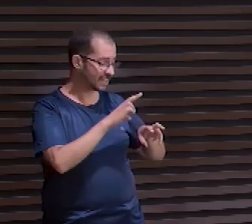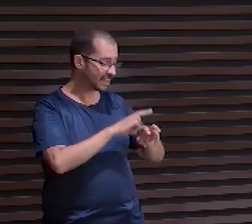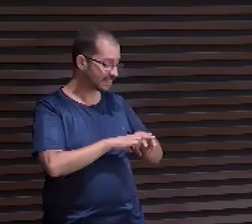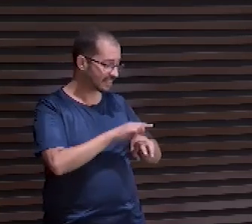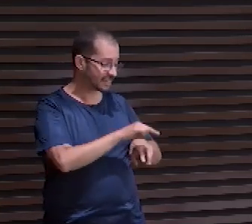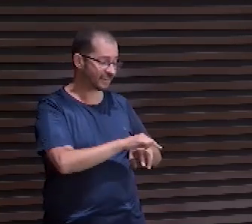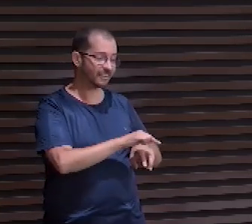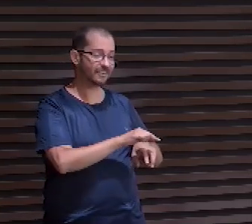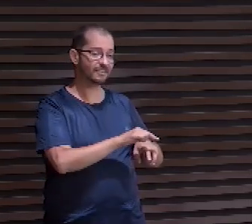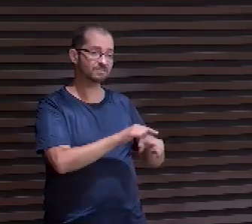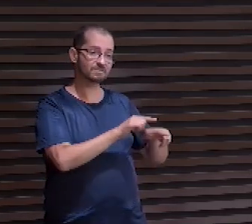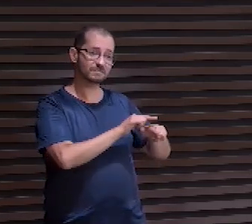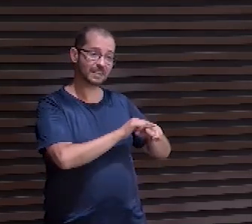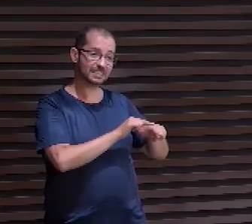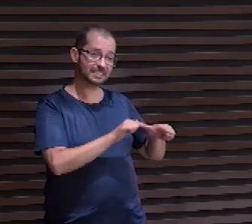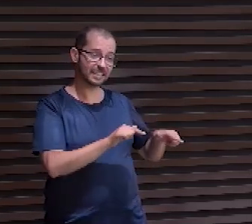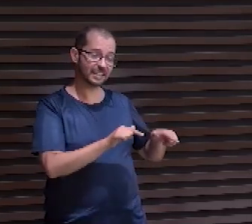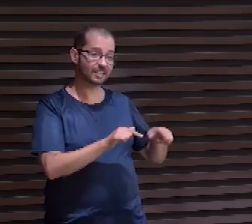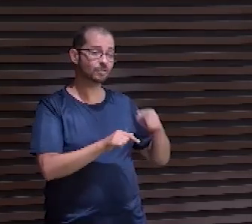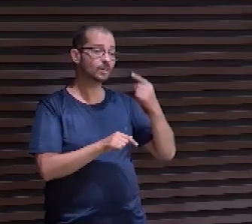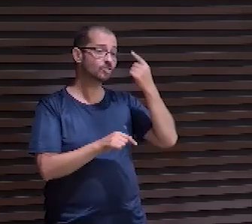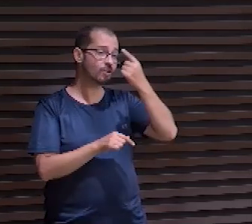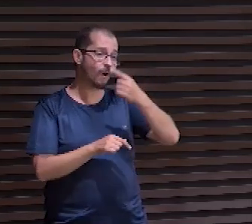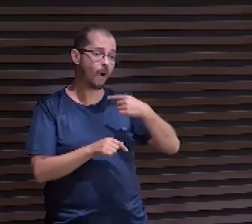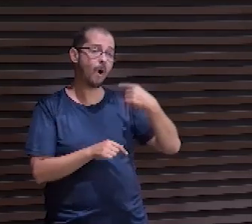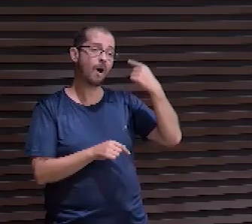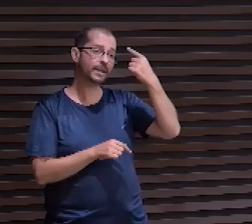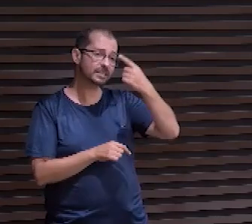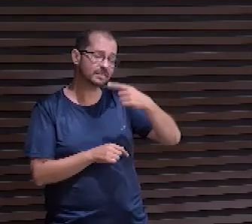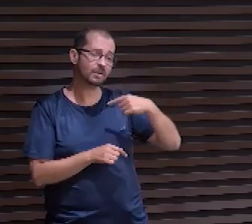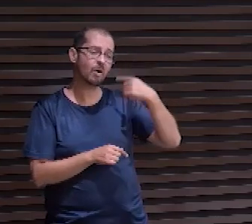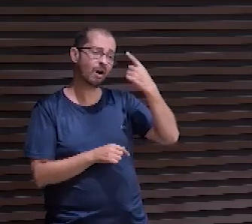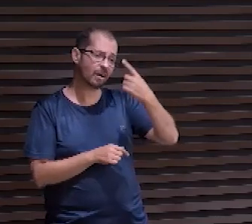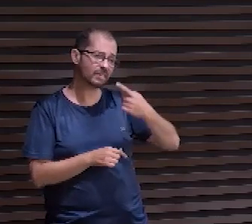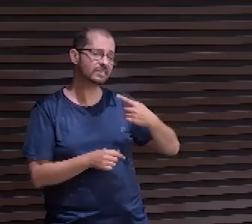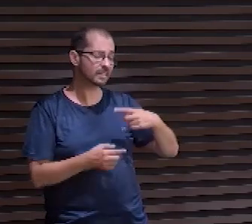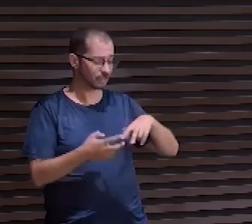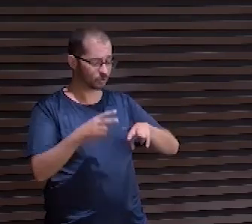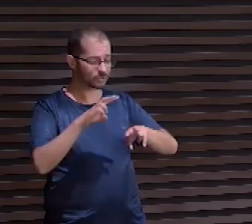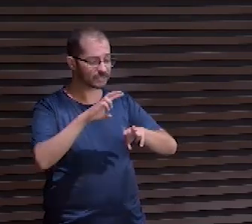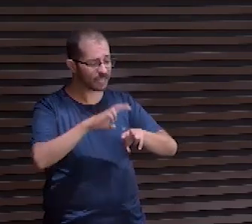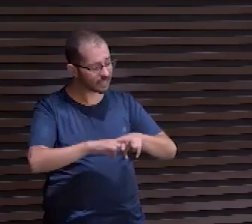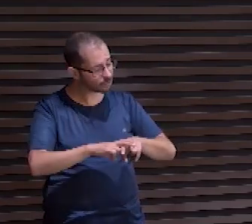durante horas diariamente. Eu sento numa cadeira